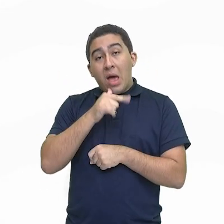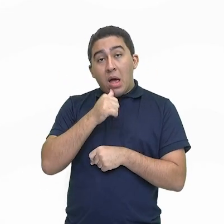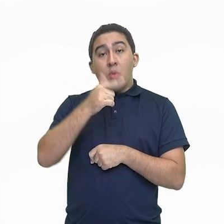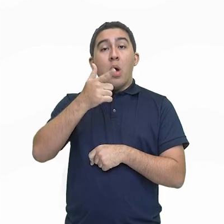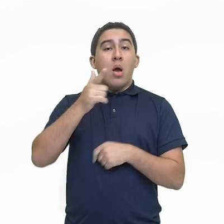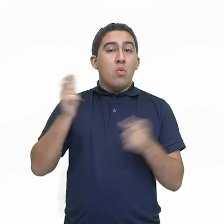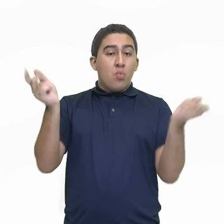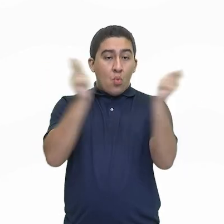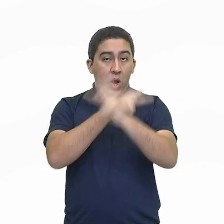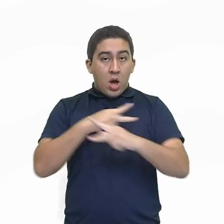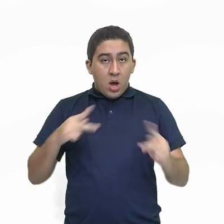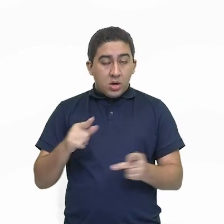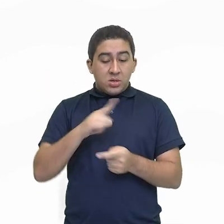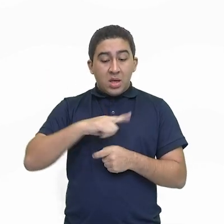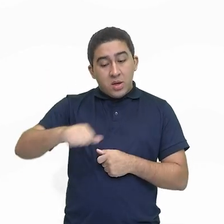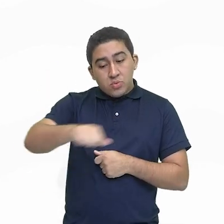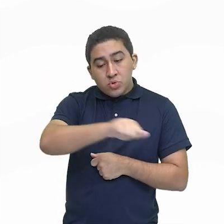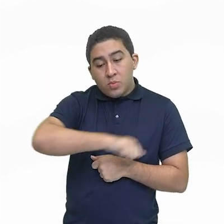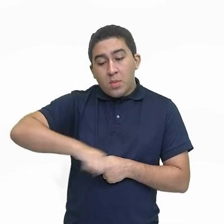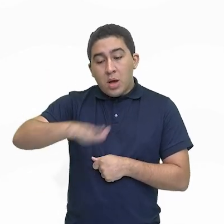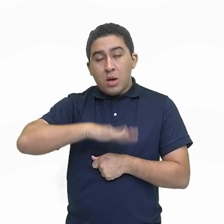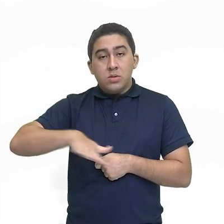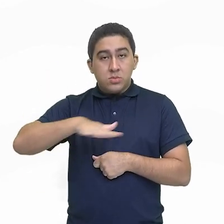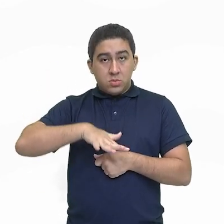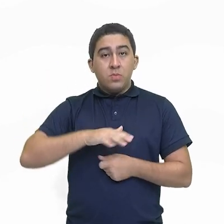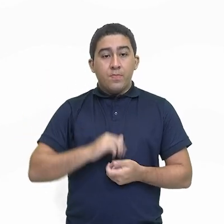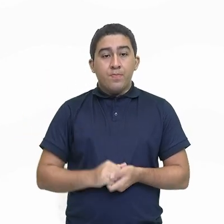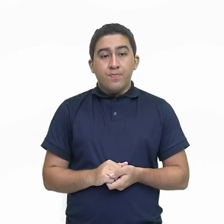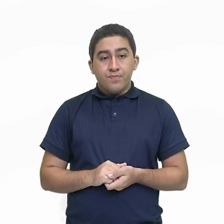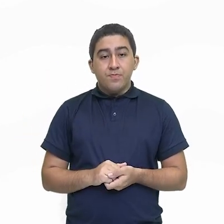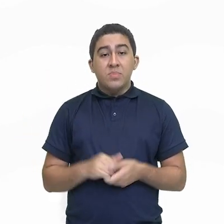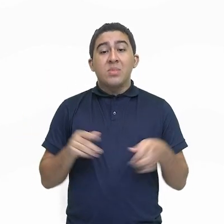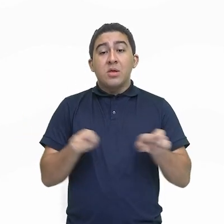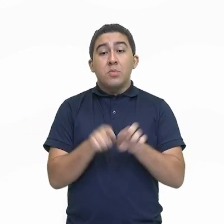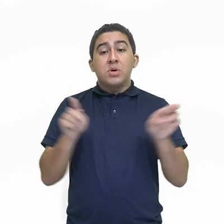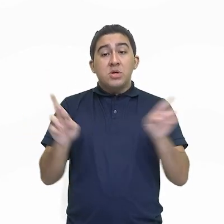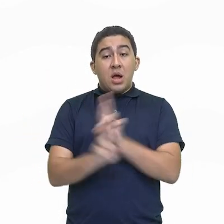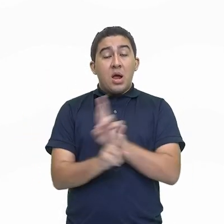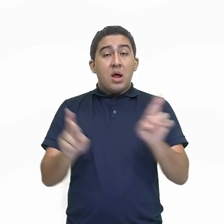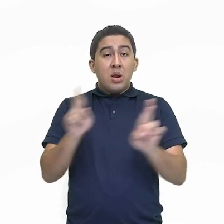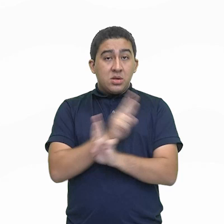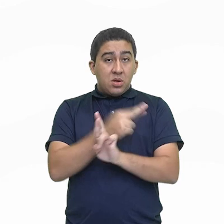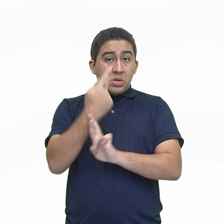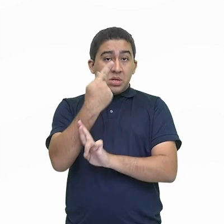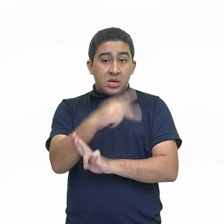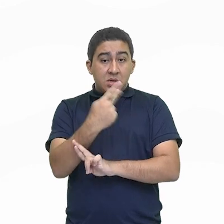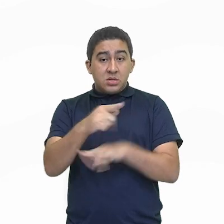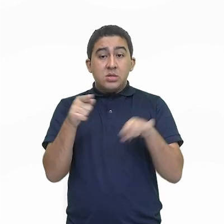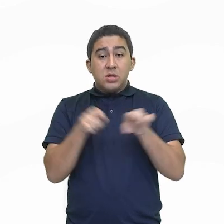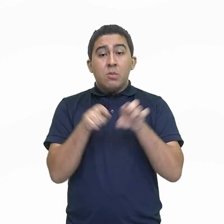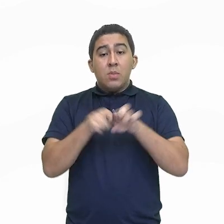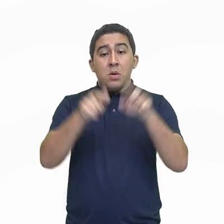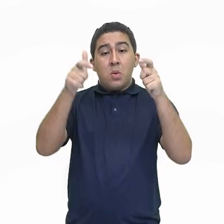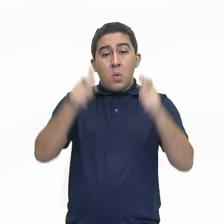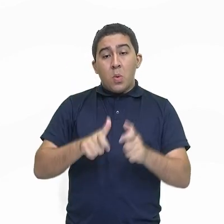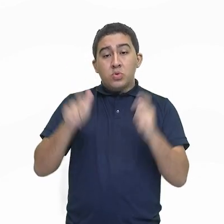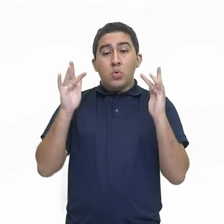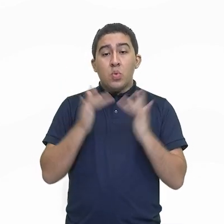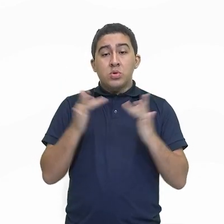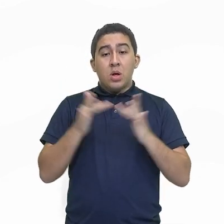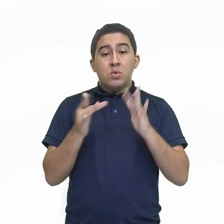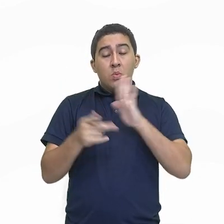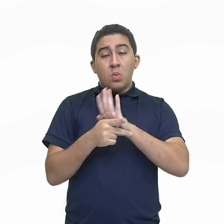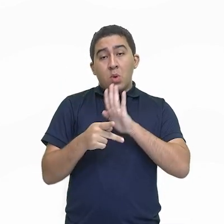que habitam uma determinada área, as relações entre eles e as interações